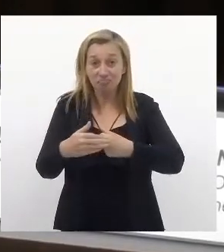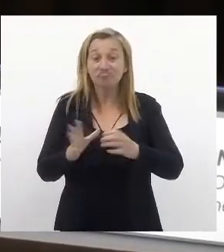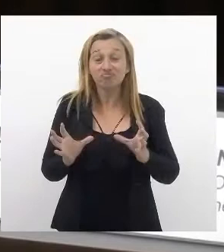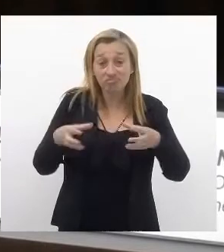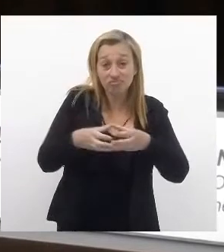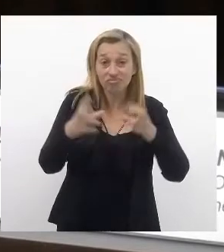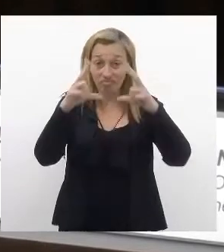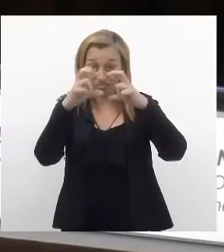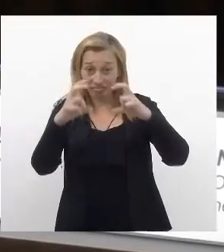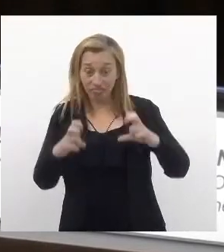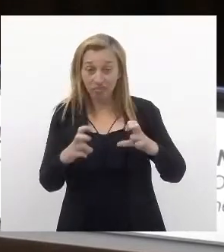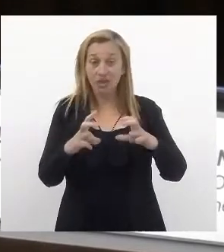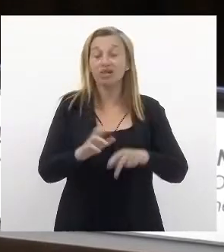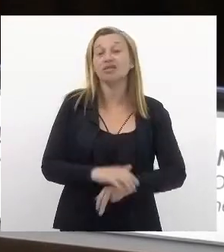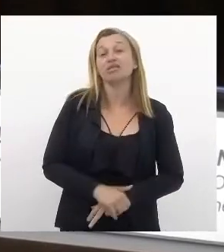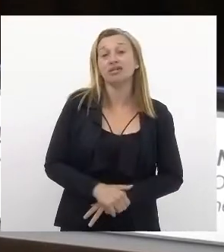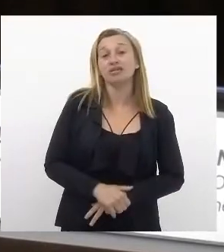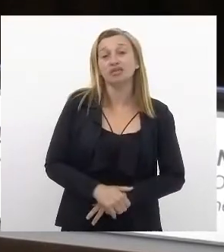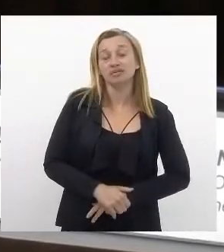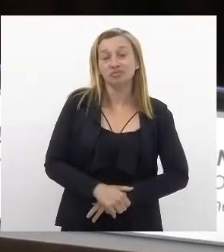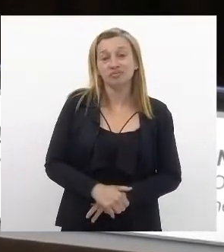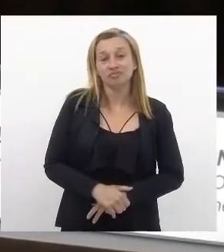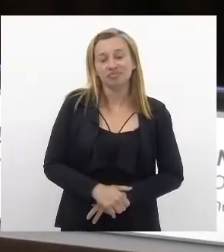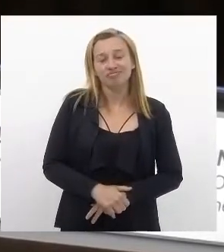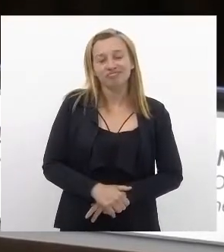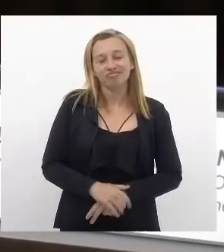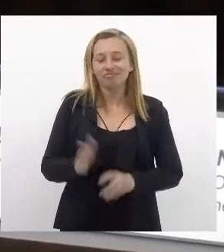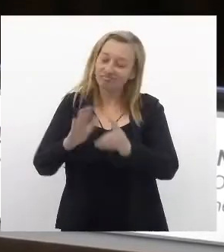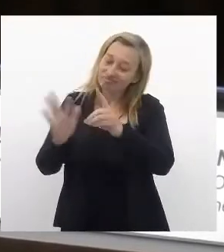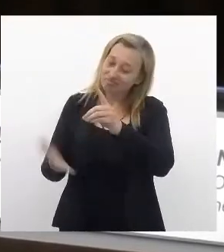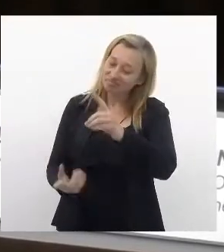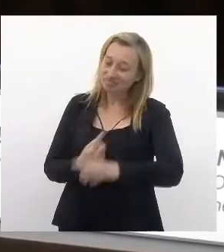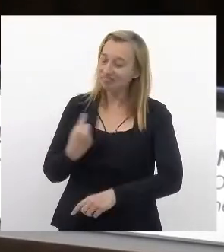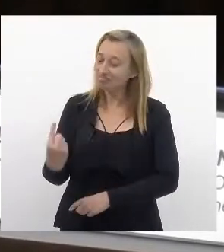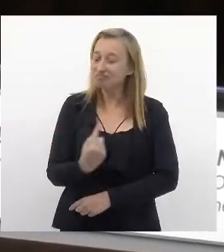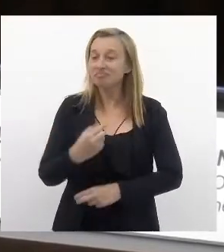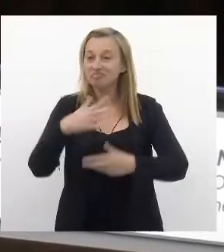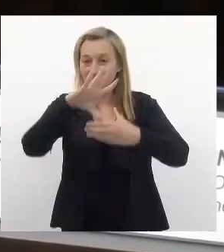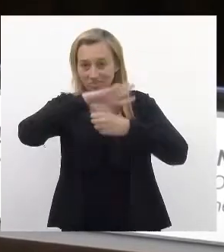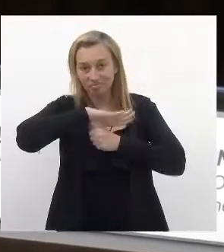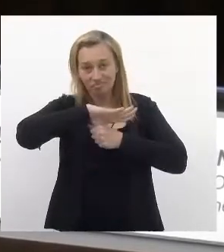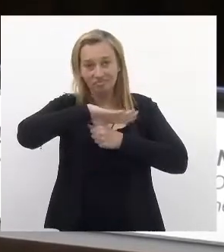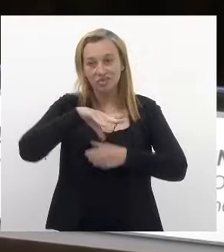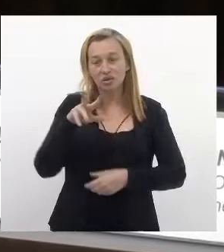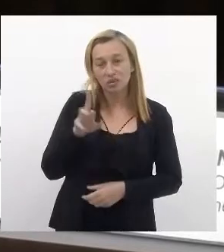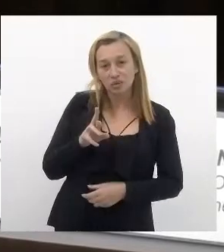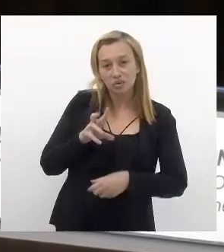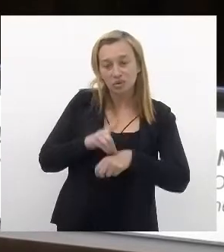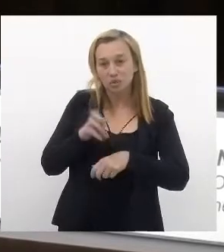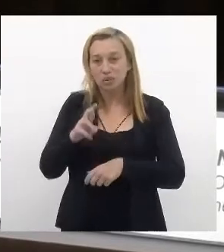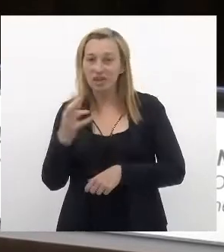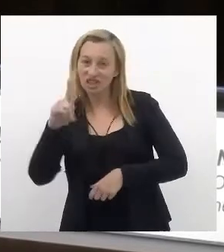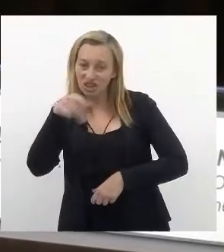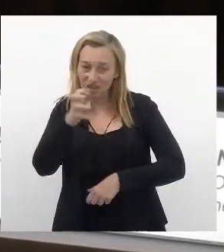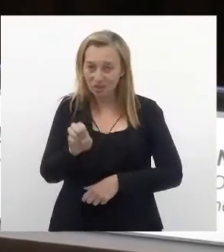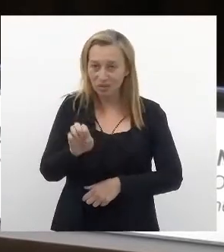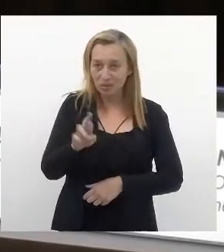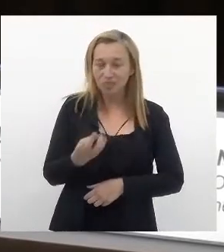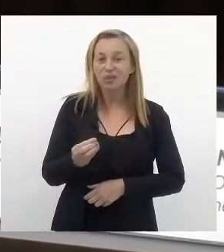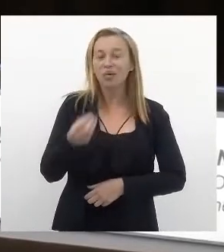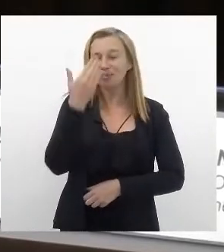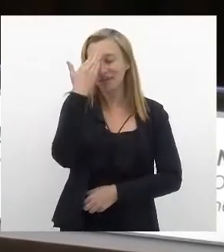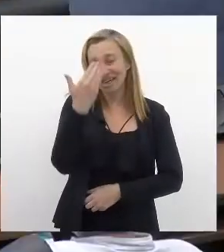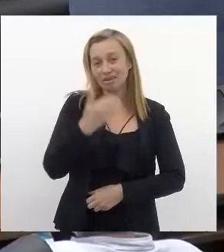comunidade libanesa e por essa querida homenagem ao nosso cônsul, Dr. Alessandro Bittar. Muito obrigado.